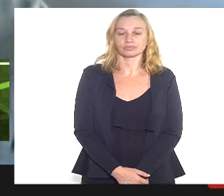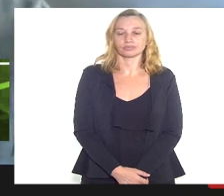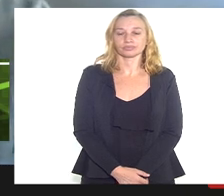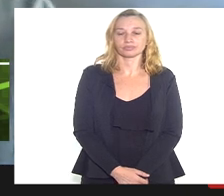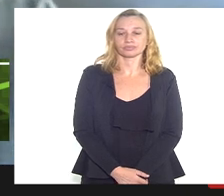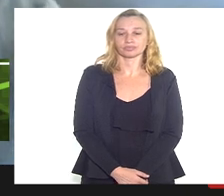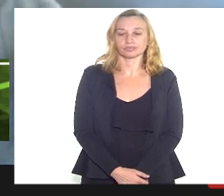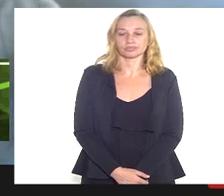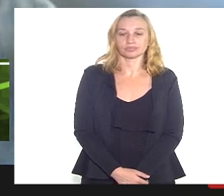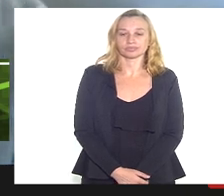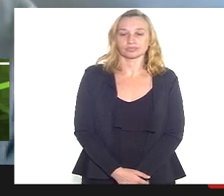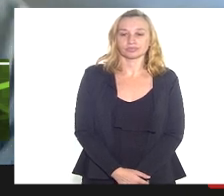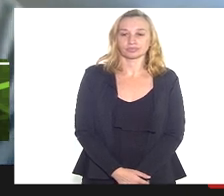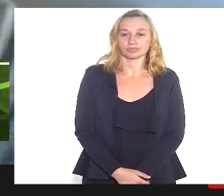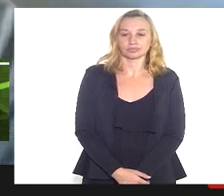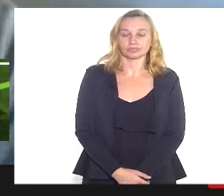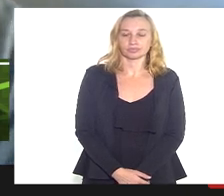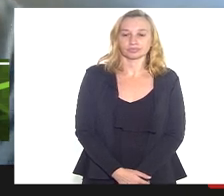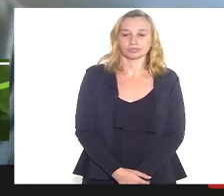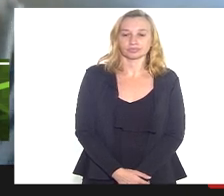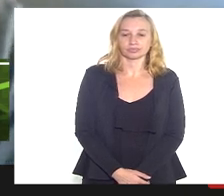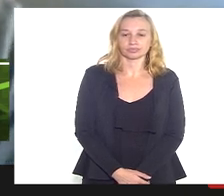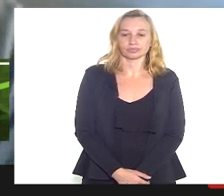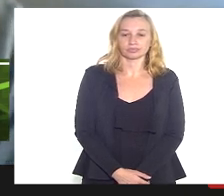ele pode